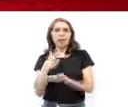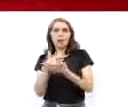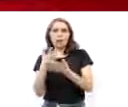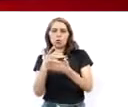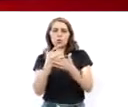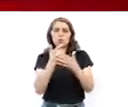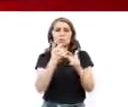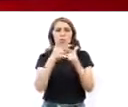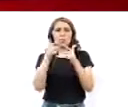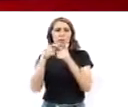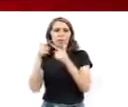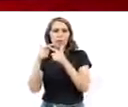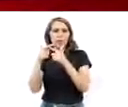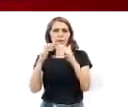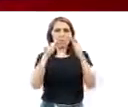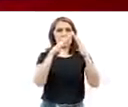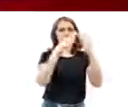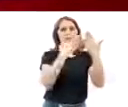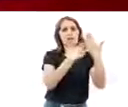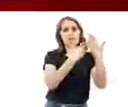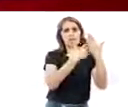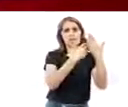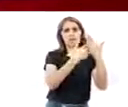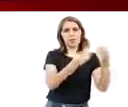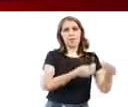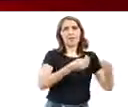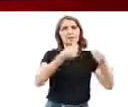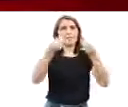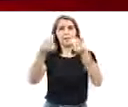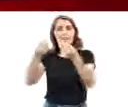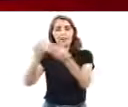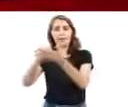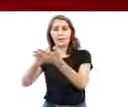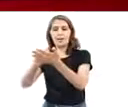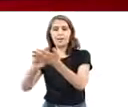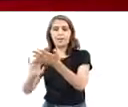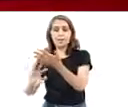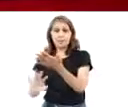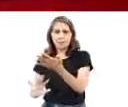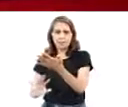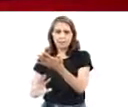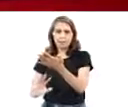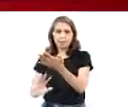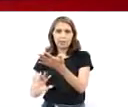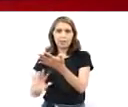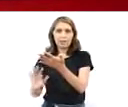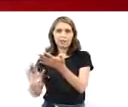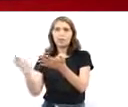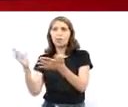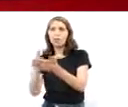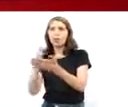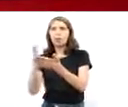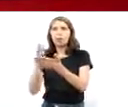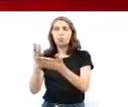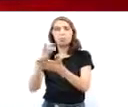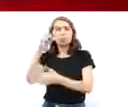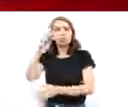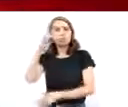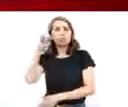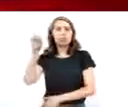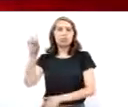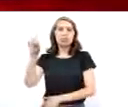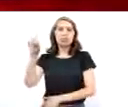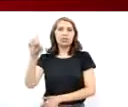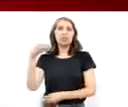mensalmente, outras escolas de quinzenal, não se tinha uma devolutiva do aluno, e existia muito aquela dúvida, reprovar ou